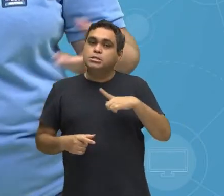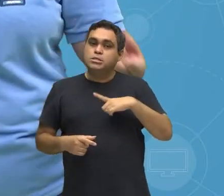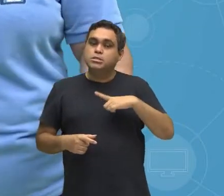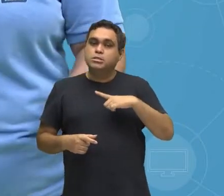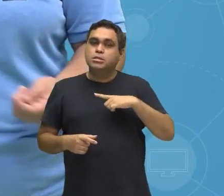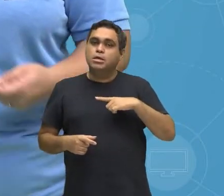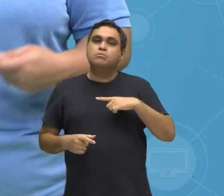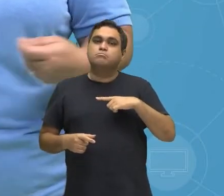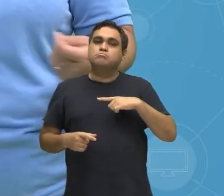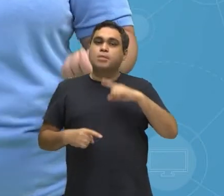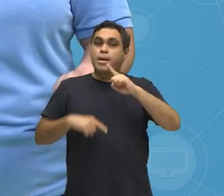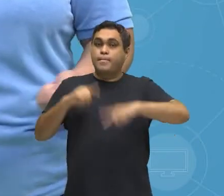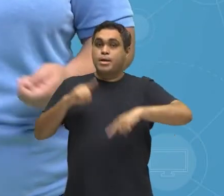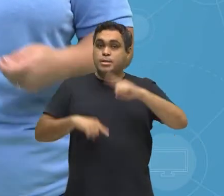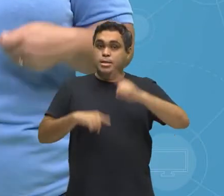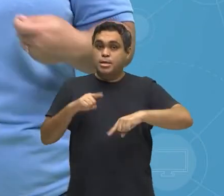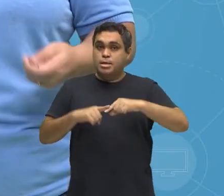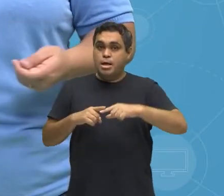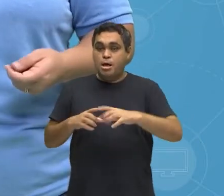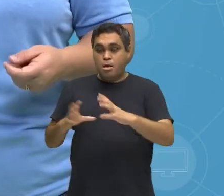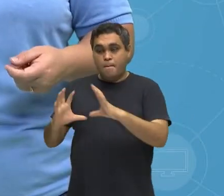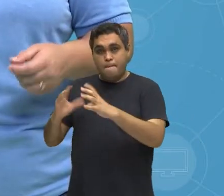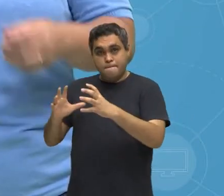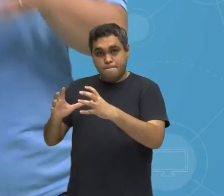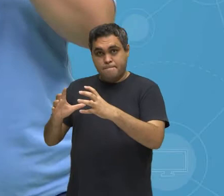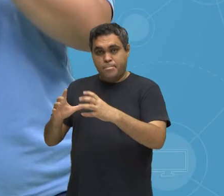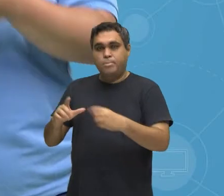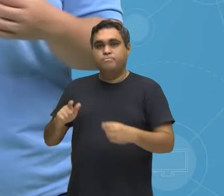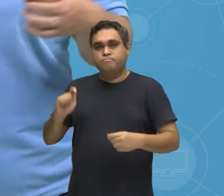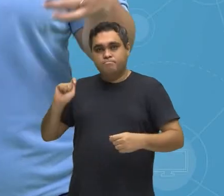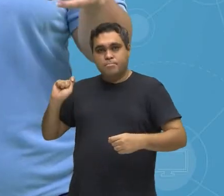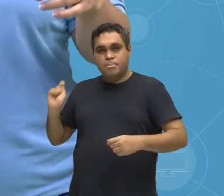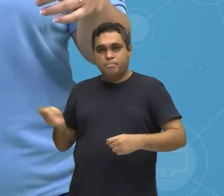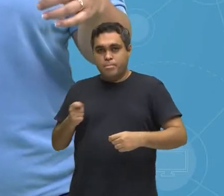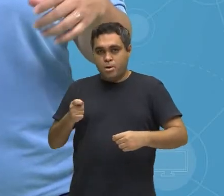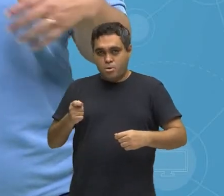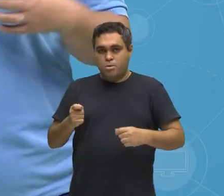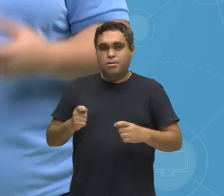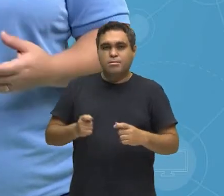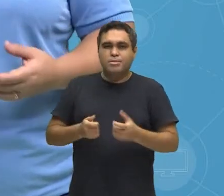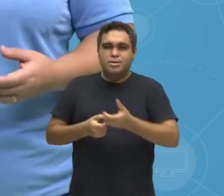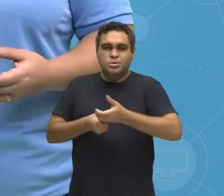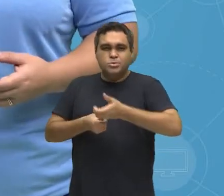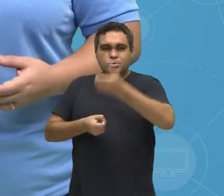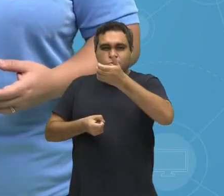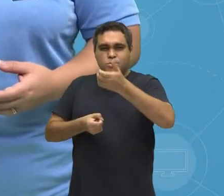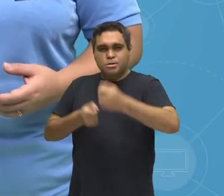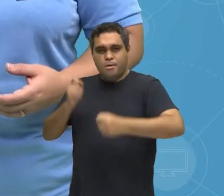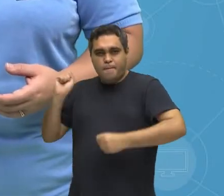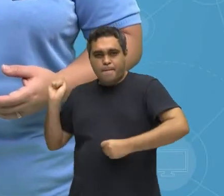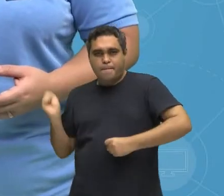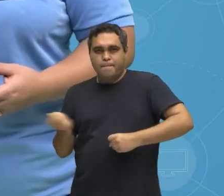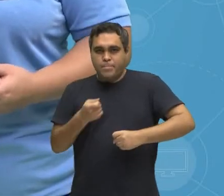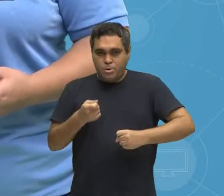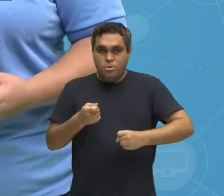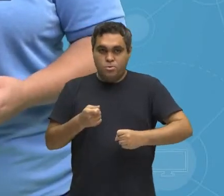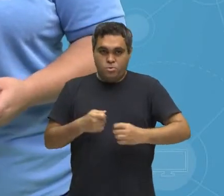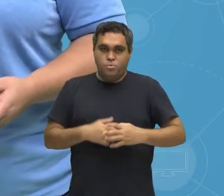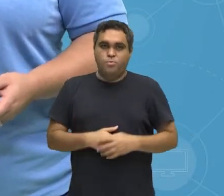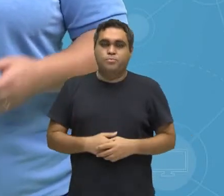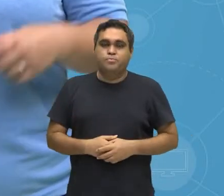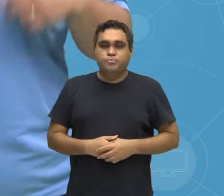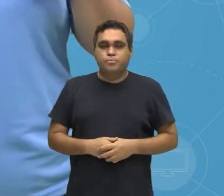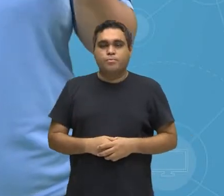para manusear aí a bola que será passada de um por outro. É tipo um taco, que é chamado de borduna,